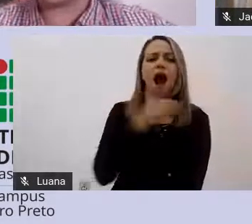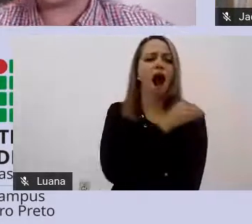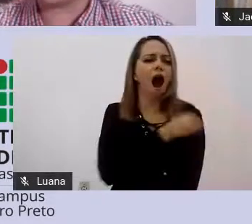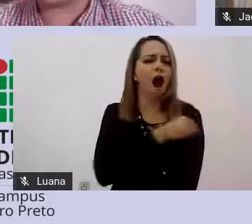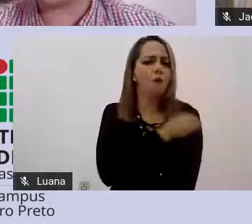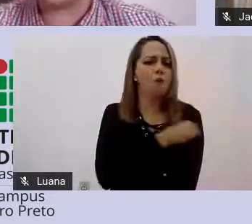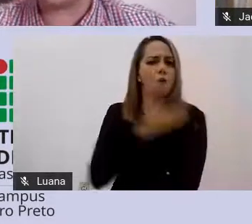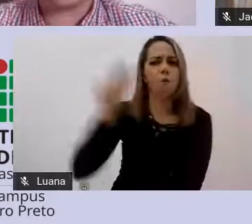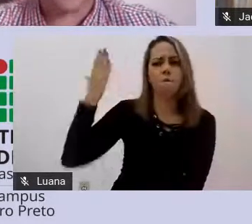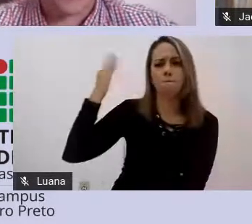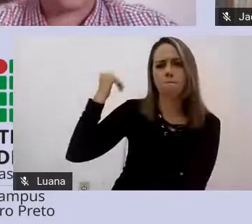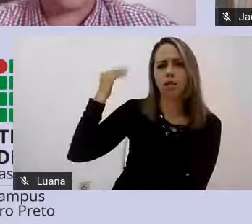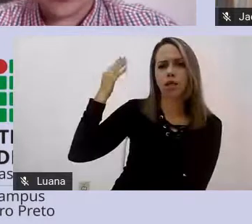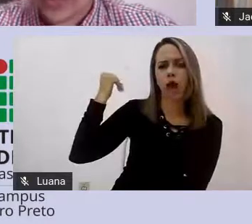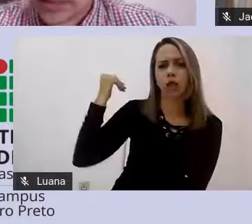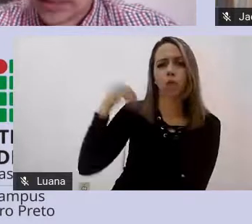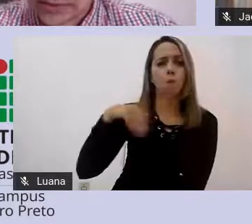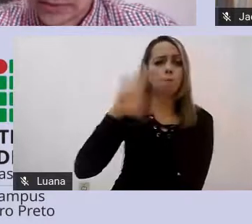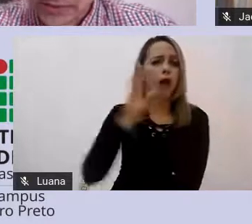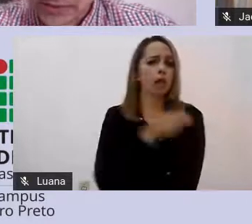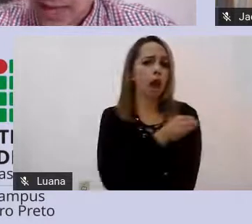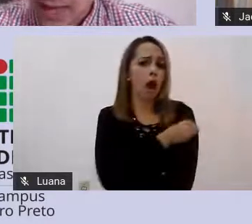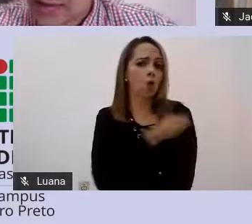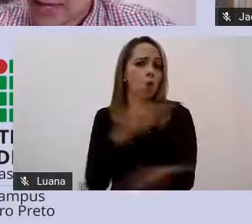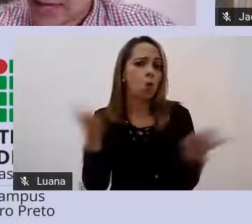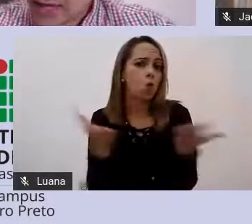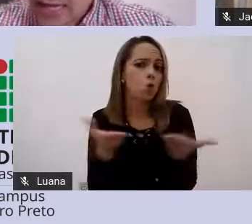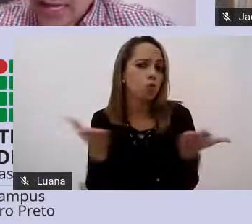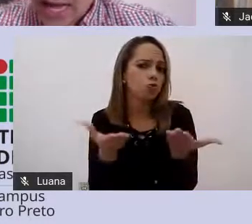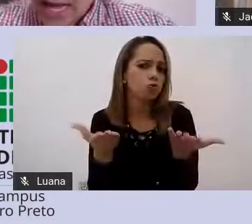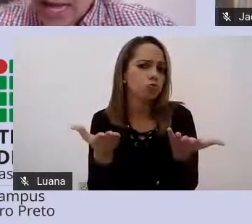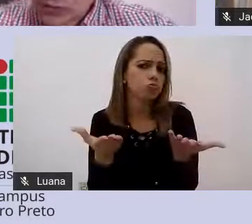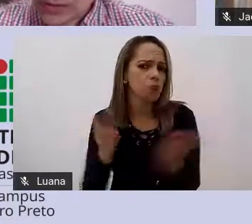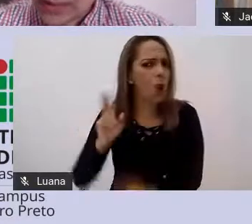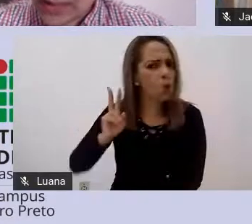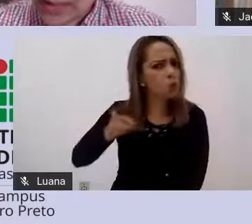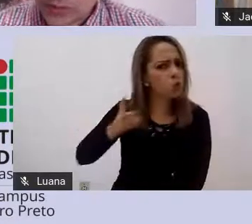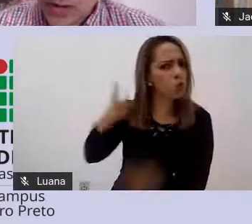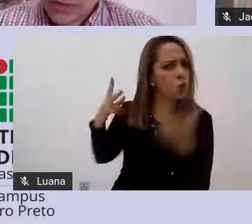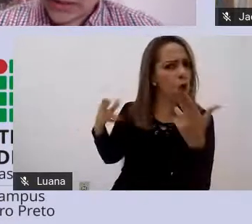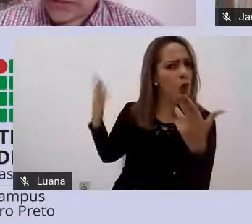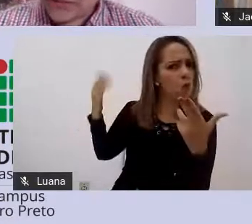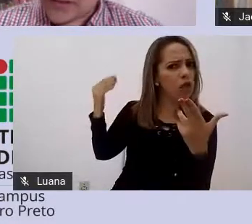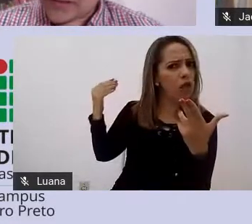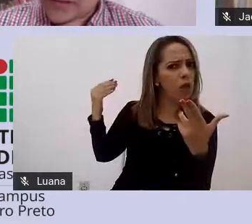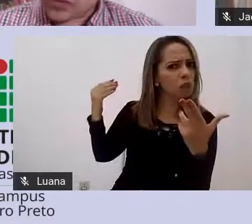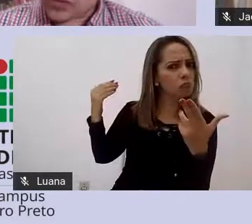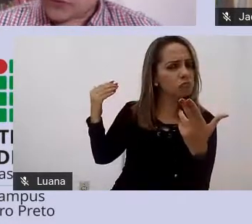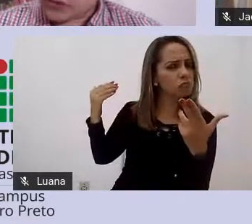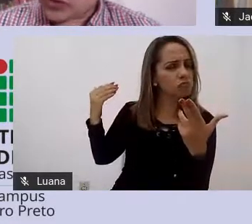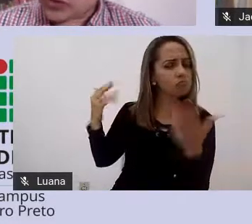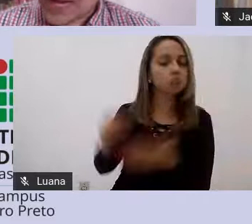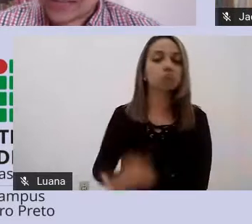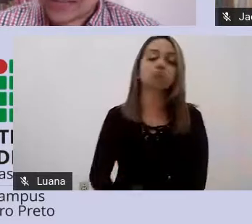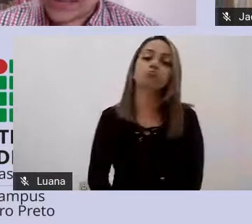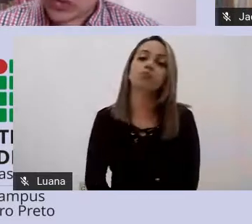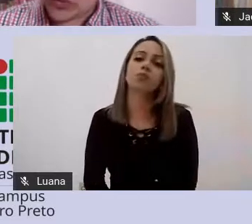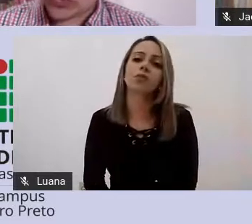se essa quantidade de alcoólica se mantém, né? Achei muito legal quando ela fala do slow